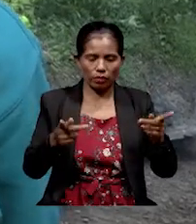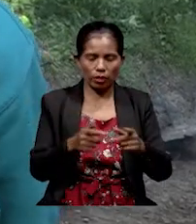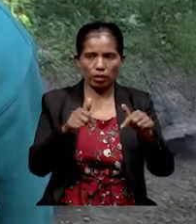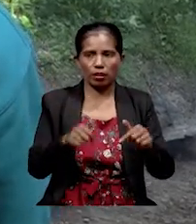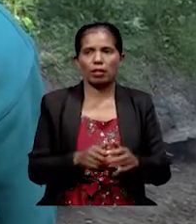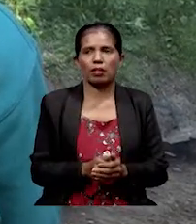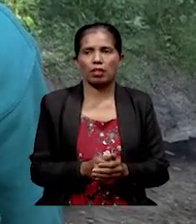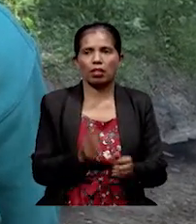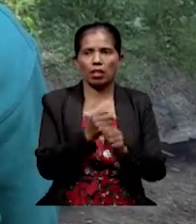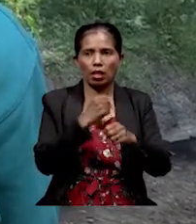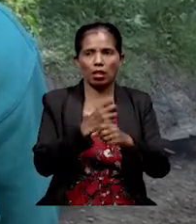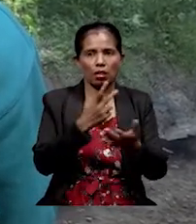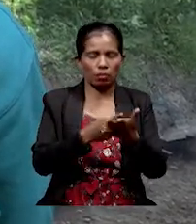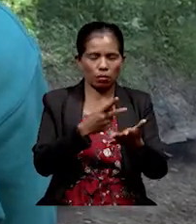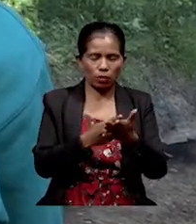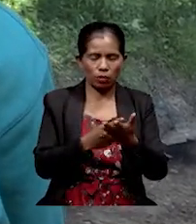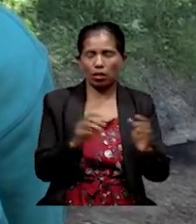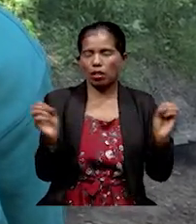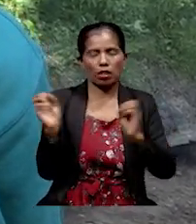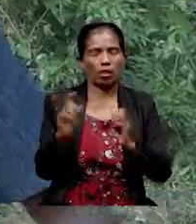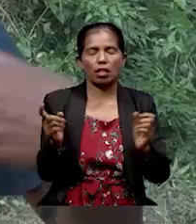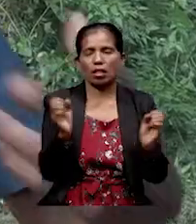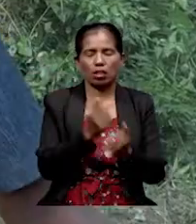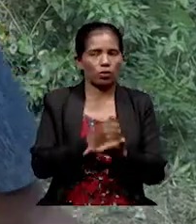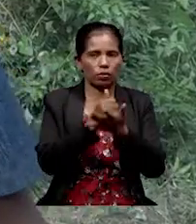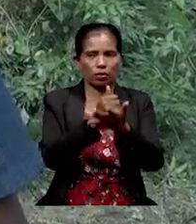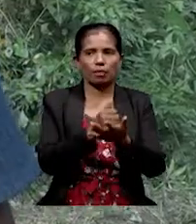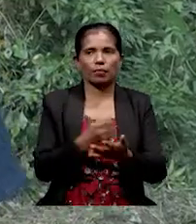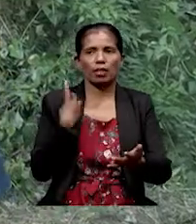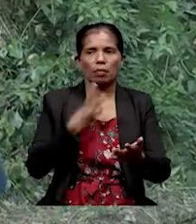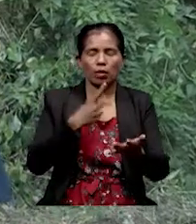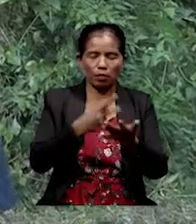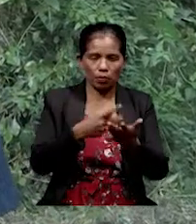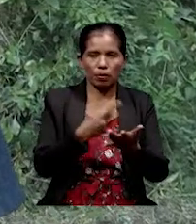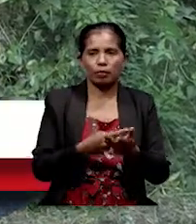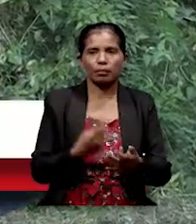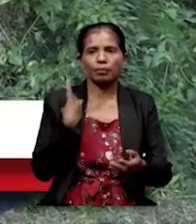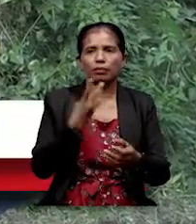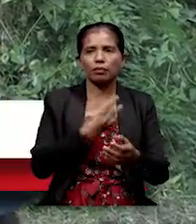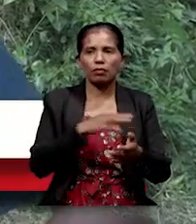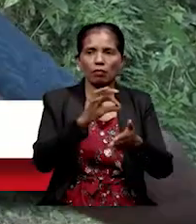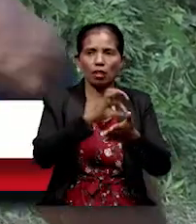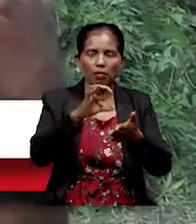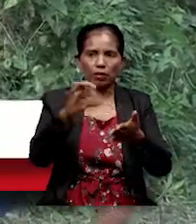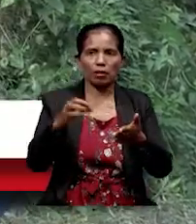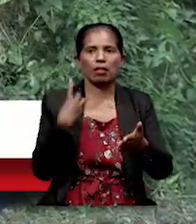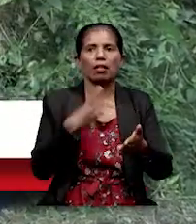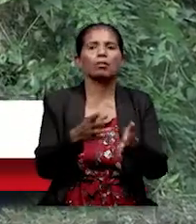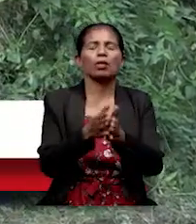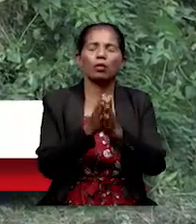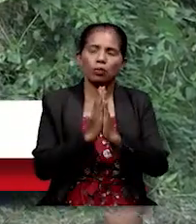Alô, proposta para barra, nunca realiza. Ia fatin ne. Ia amna proposta rasik ami akere kata kami husu